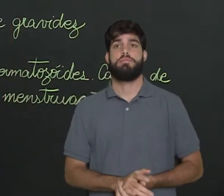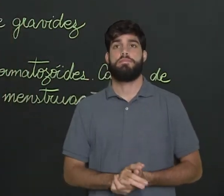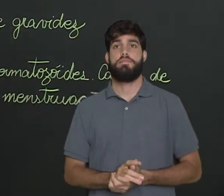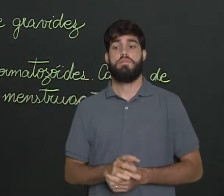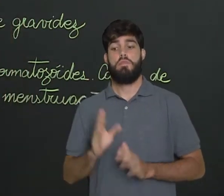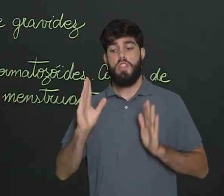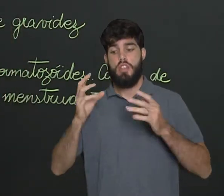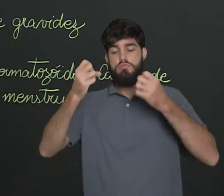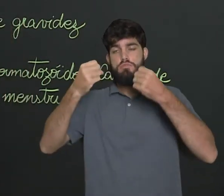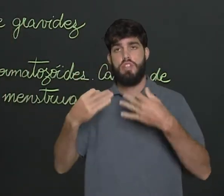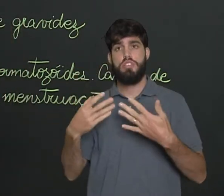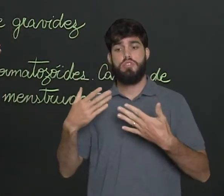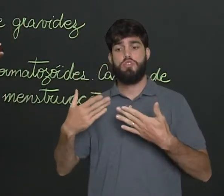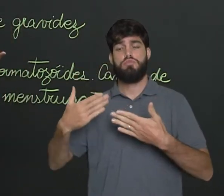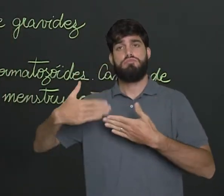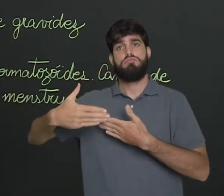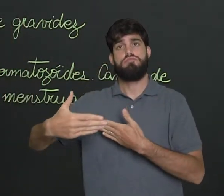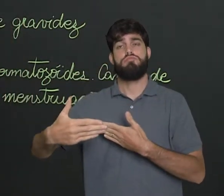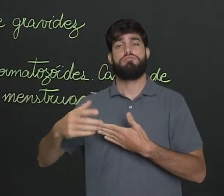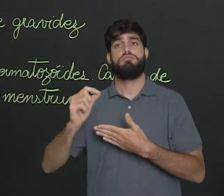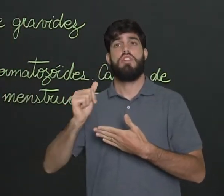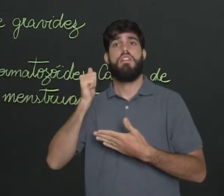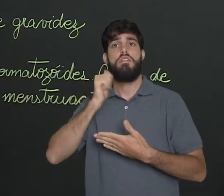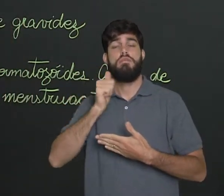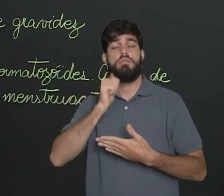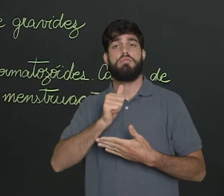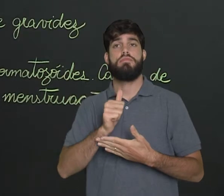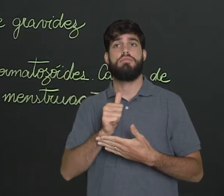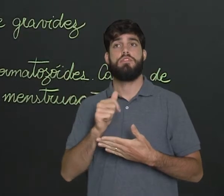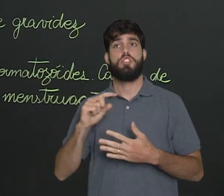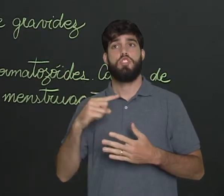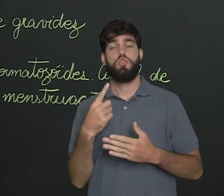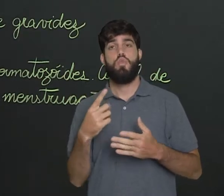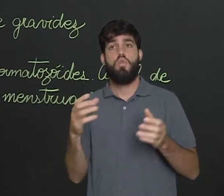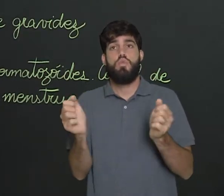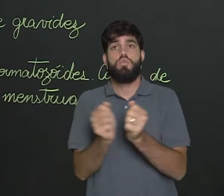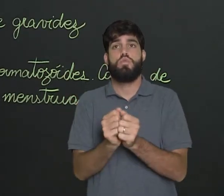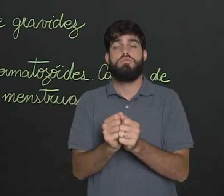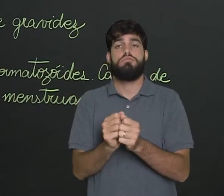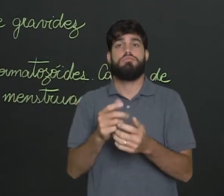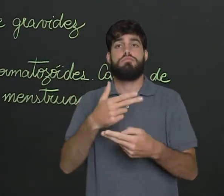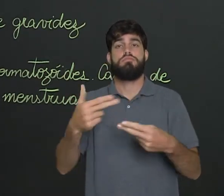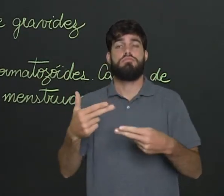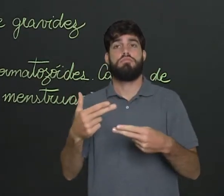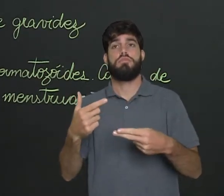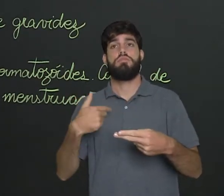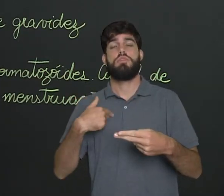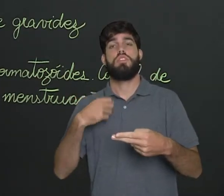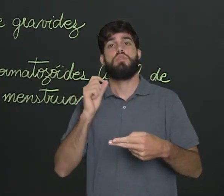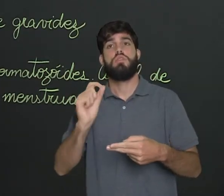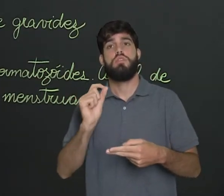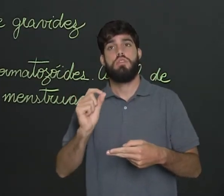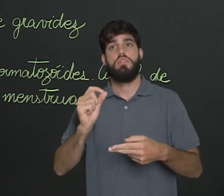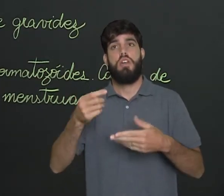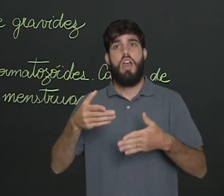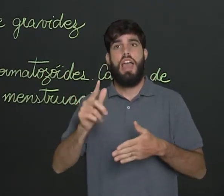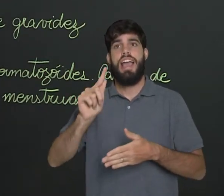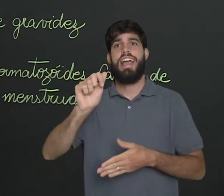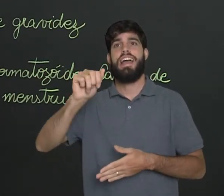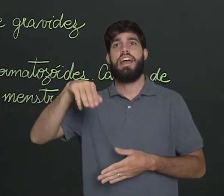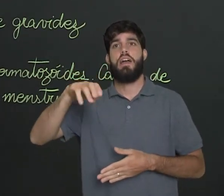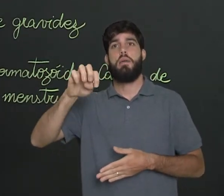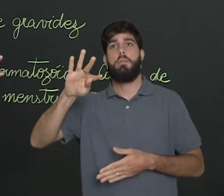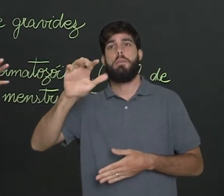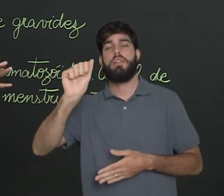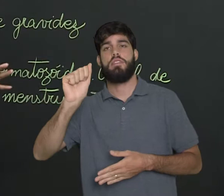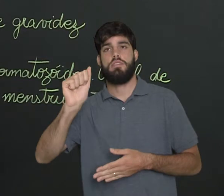de sistema reprodutor feminino, estamos falando desse conjunto de órgãos que vão atuar para produção do gameta